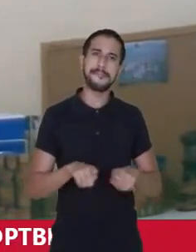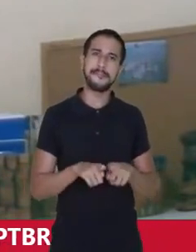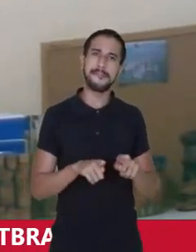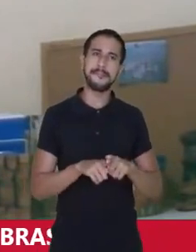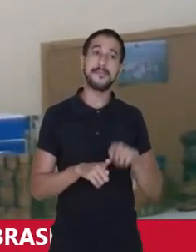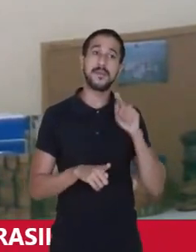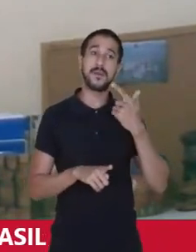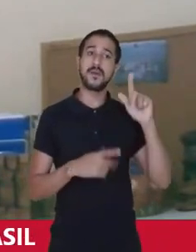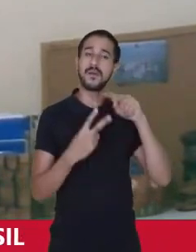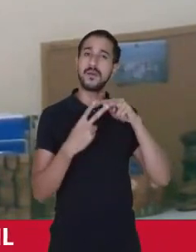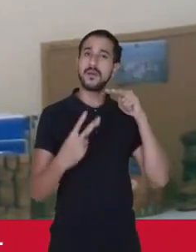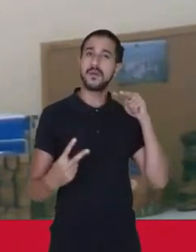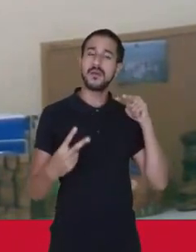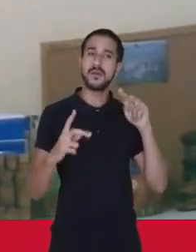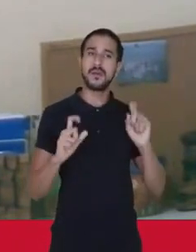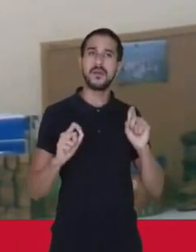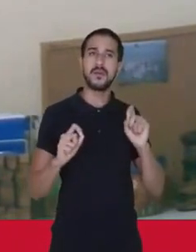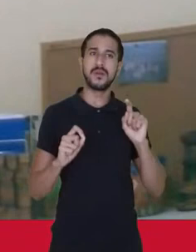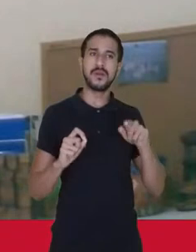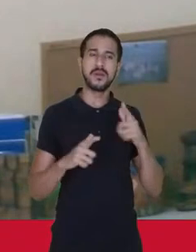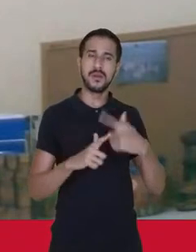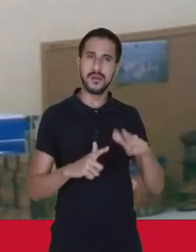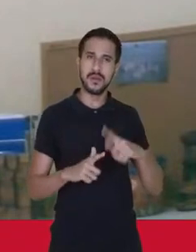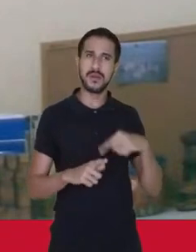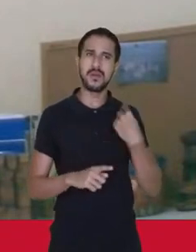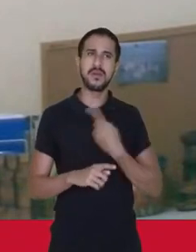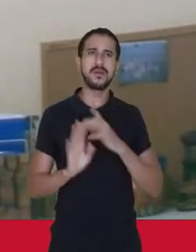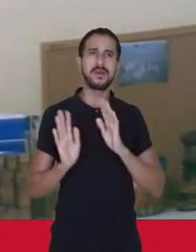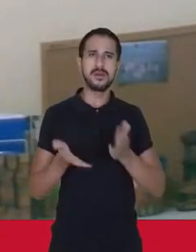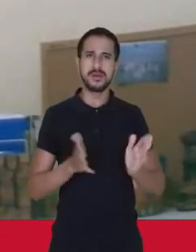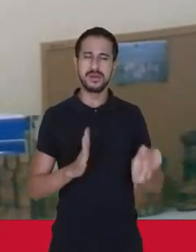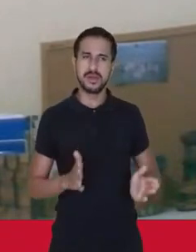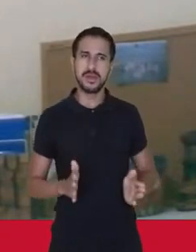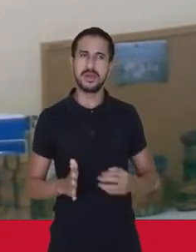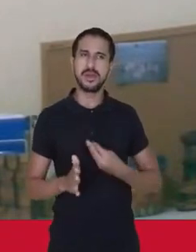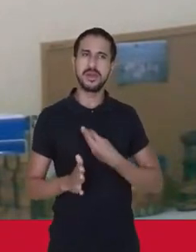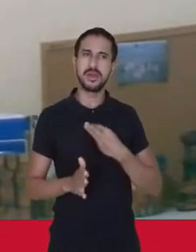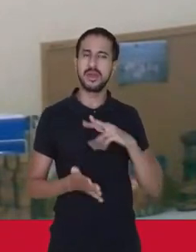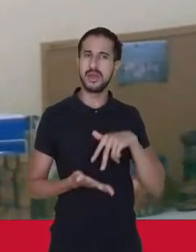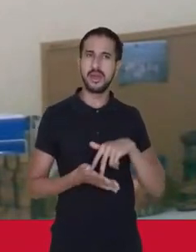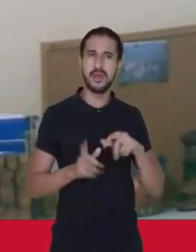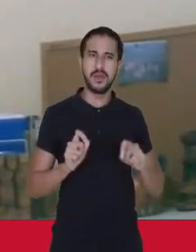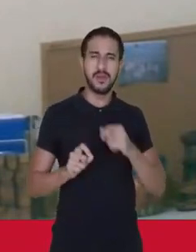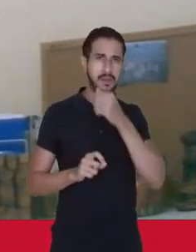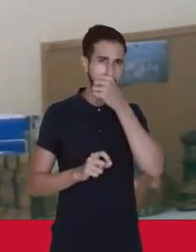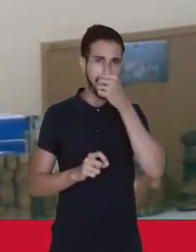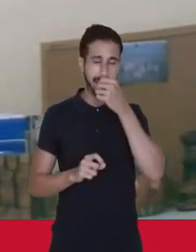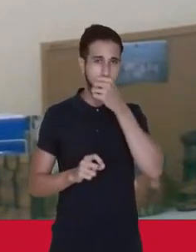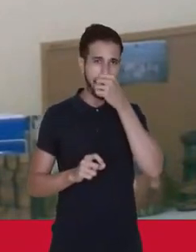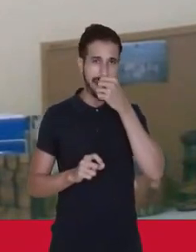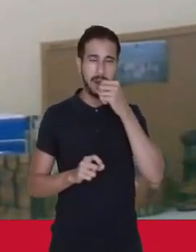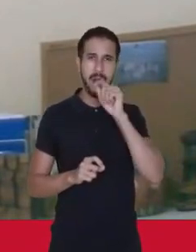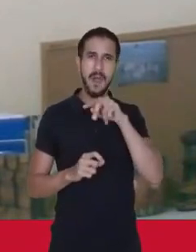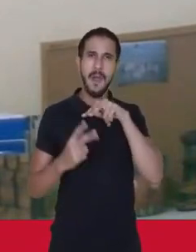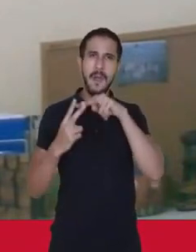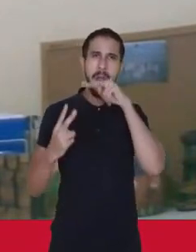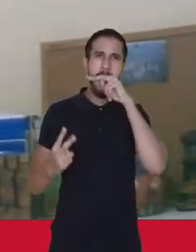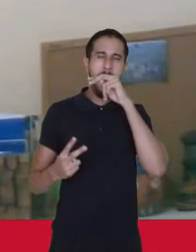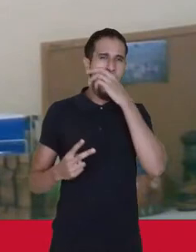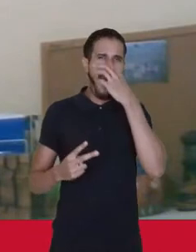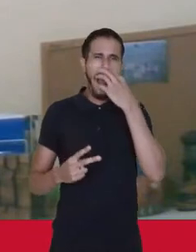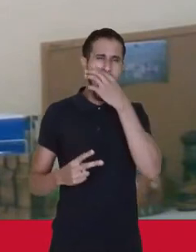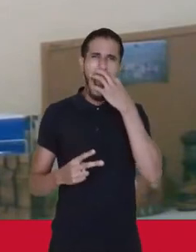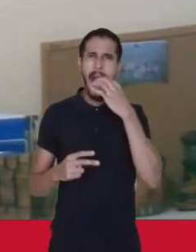uma dimensão dessa crise que a gente já vinha vivendo, né, essa dimensão